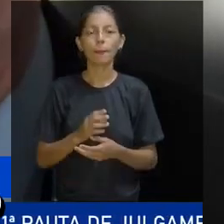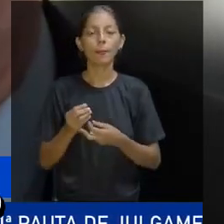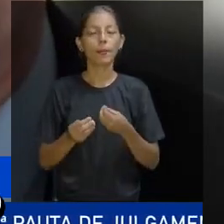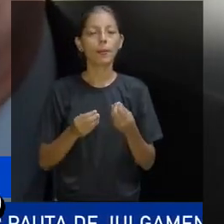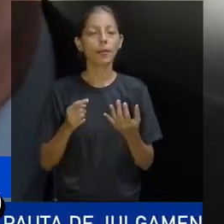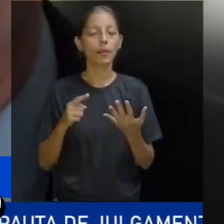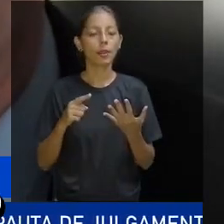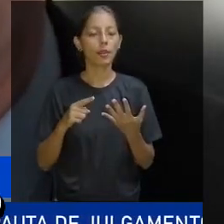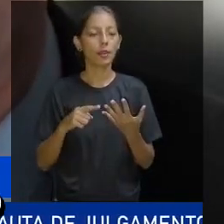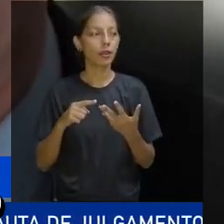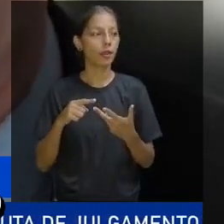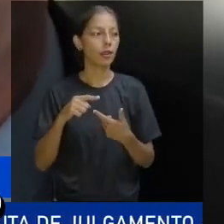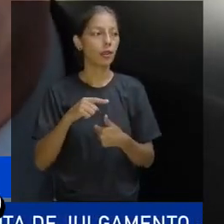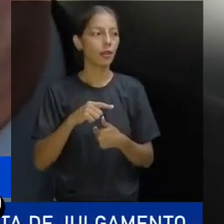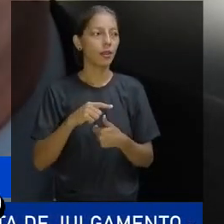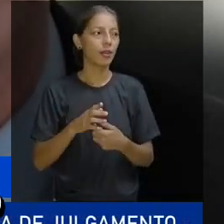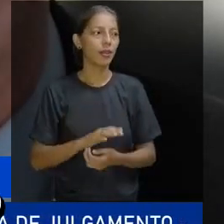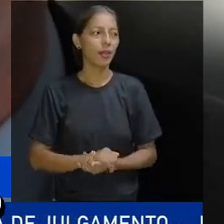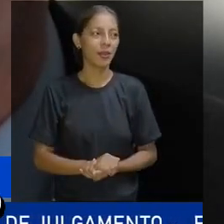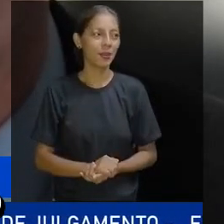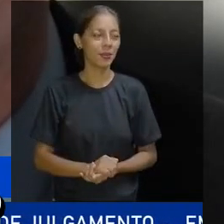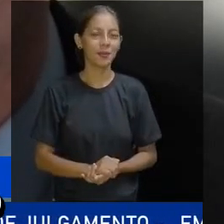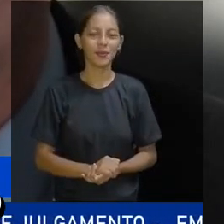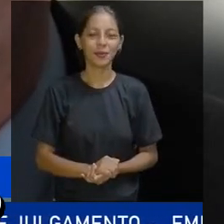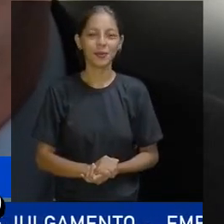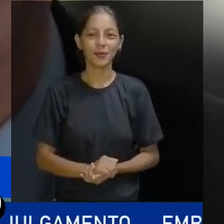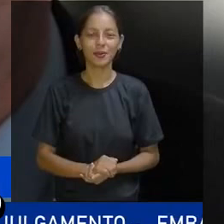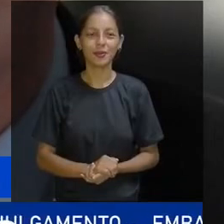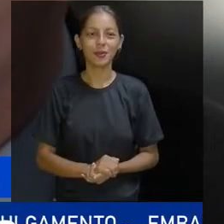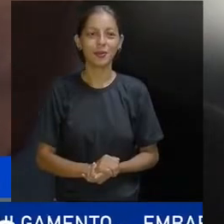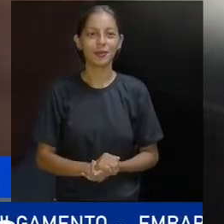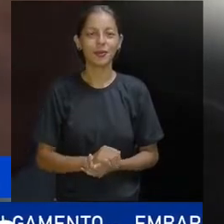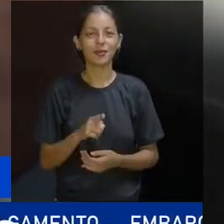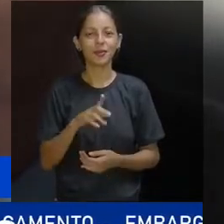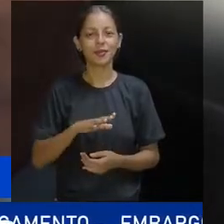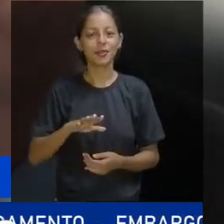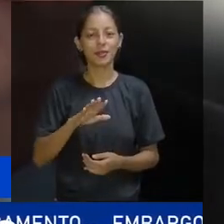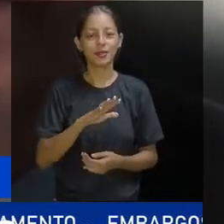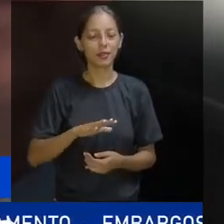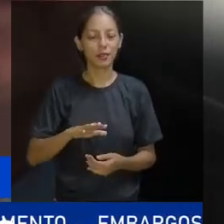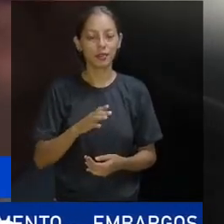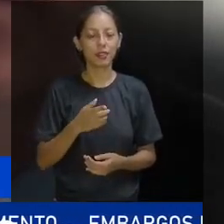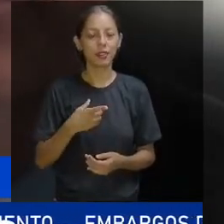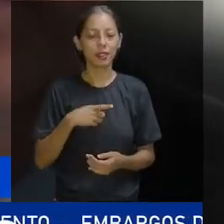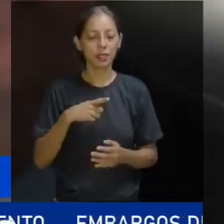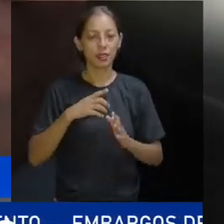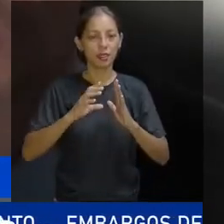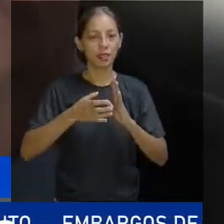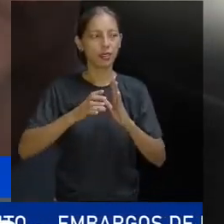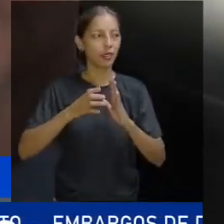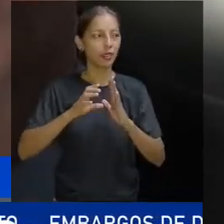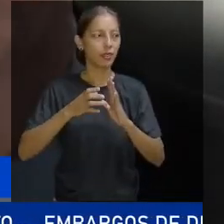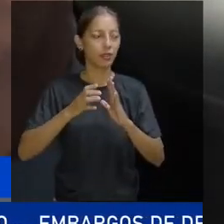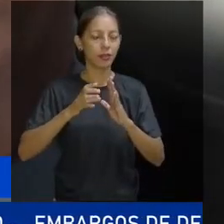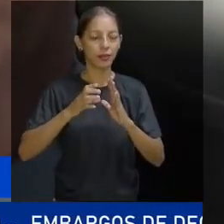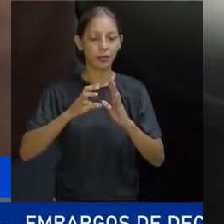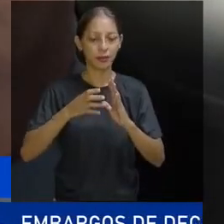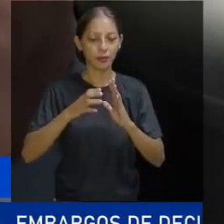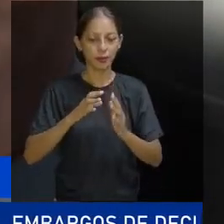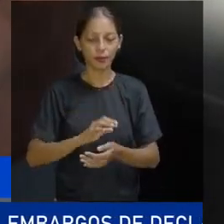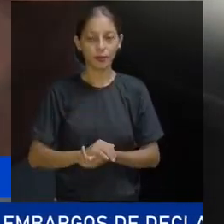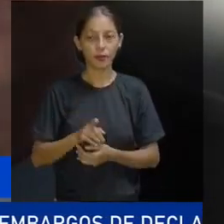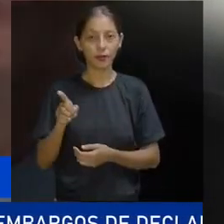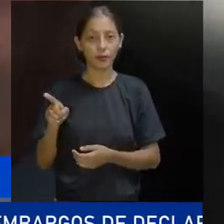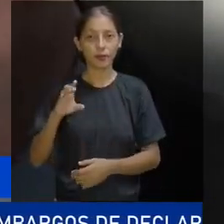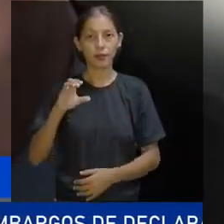demais suplentes, com exceção daquele indicado como presidente da direção regional da agremiação partidária, a saber, o senhor Carlos